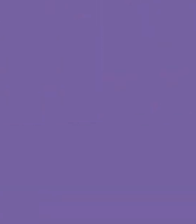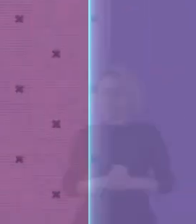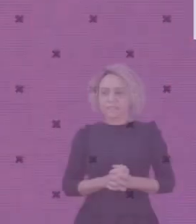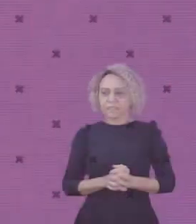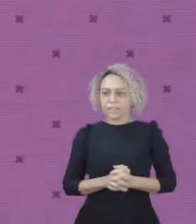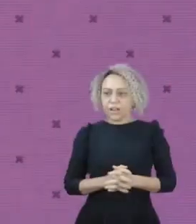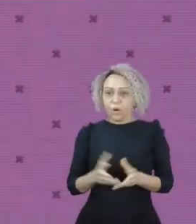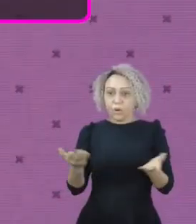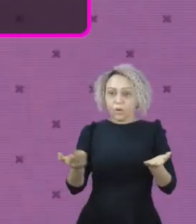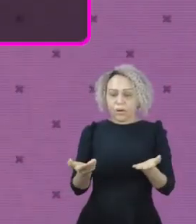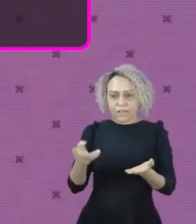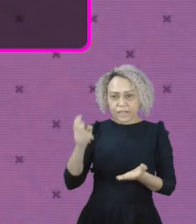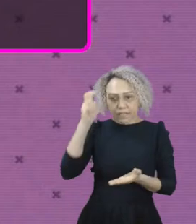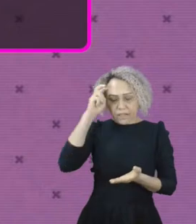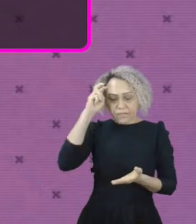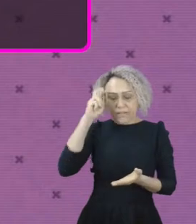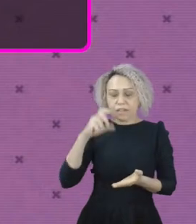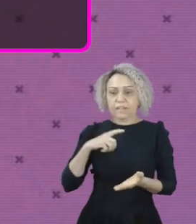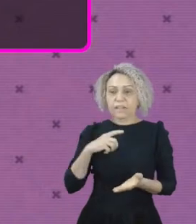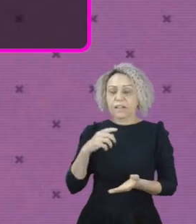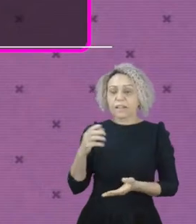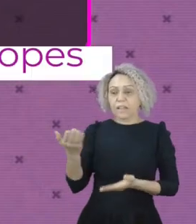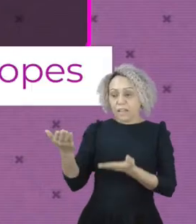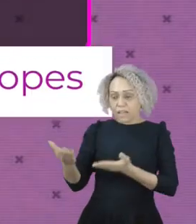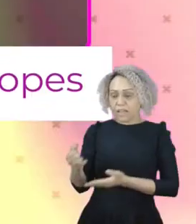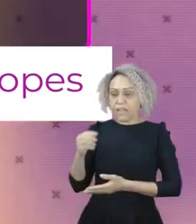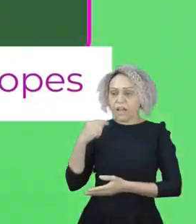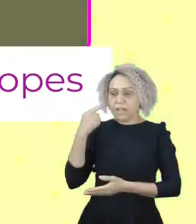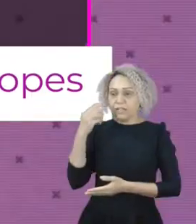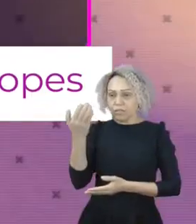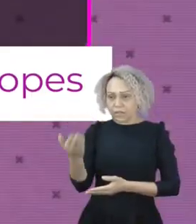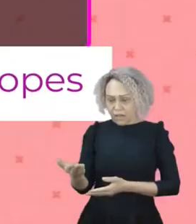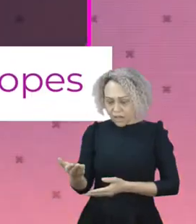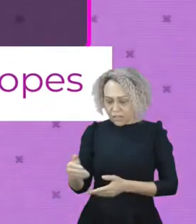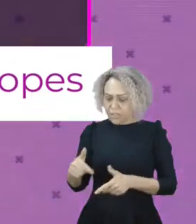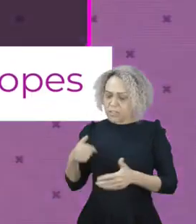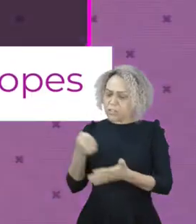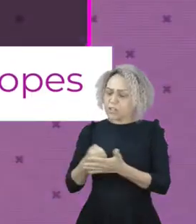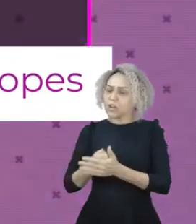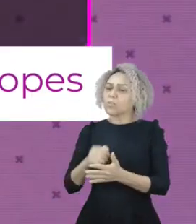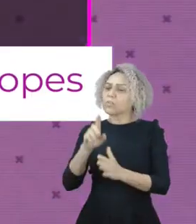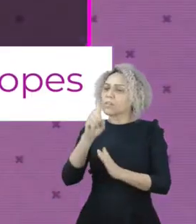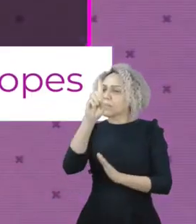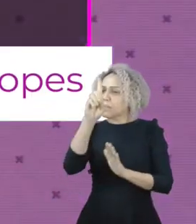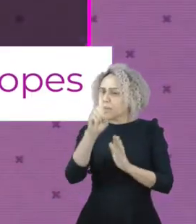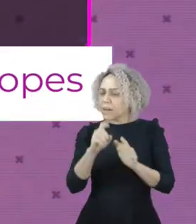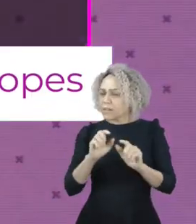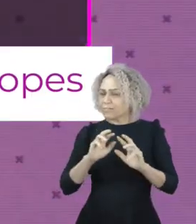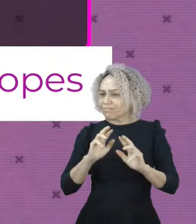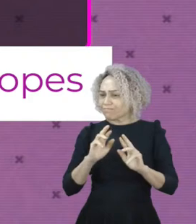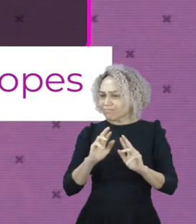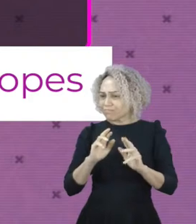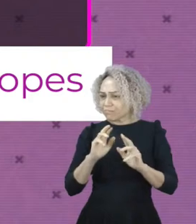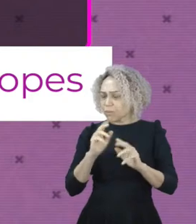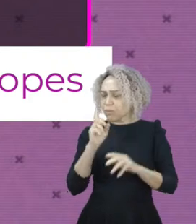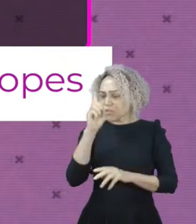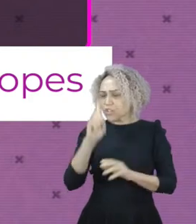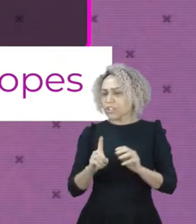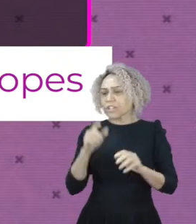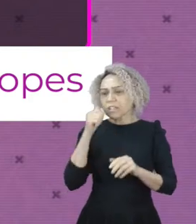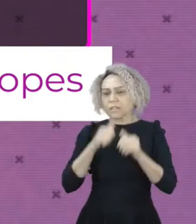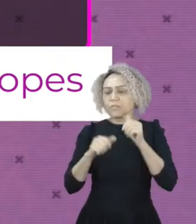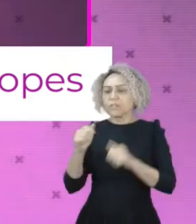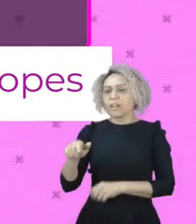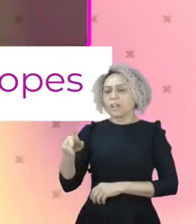Nesta quinta-feira, recebemos a advogada e ativista pelo direito das mulheres, Paula Lopes, para falar sobre os serviços de